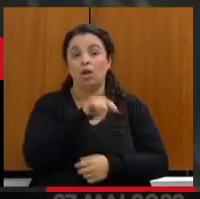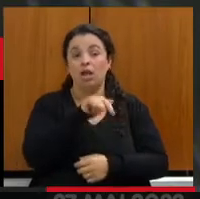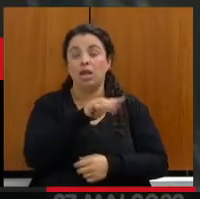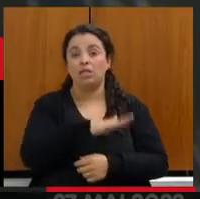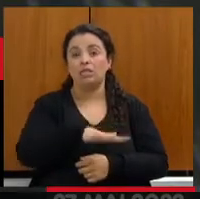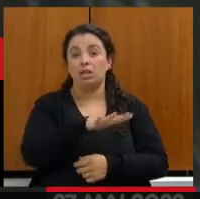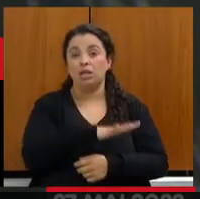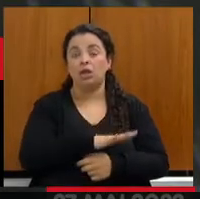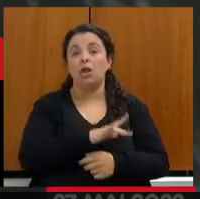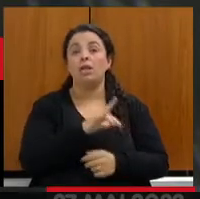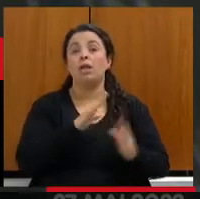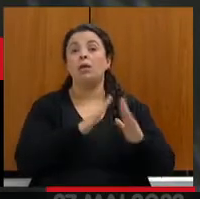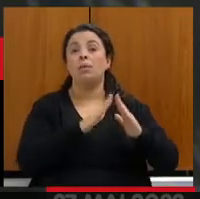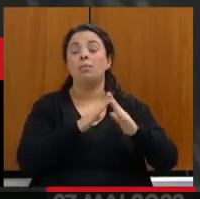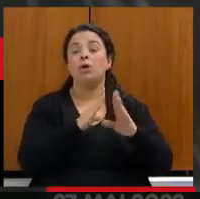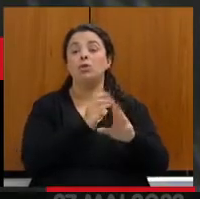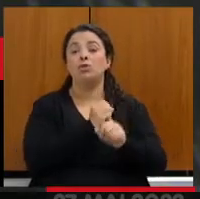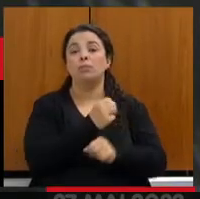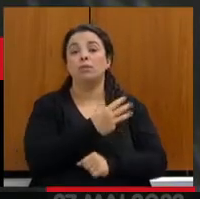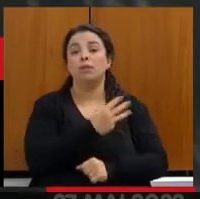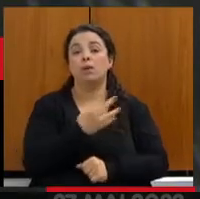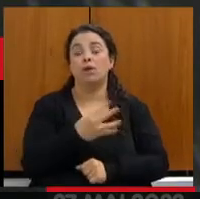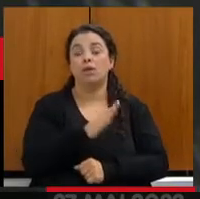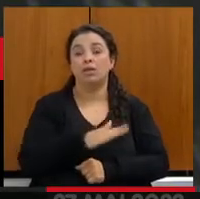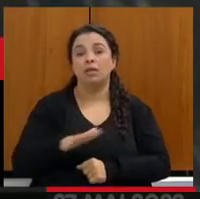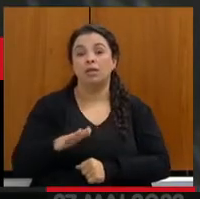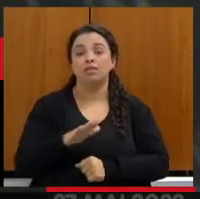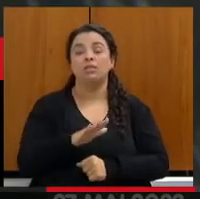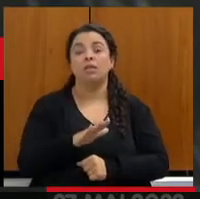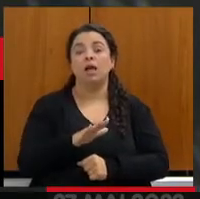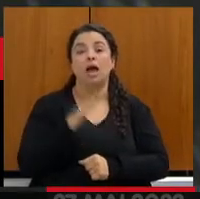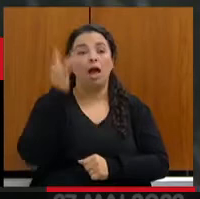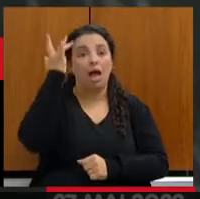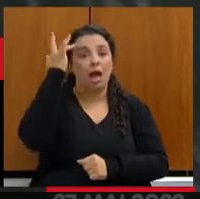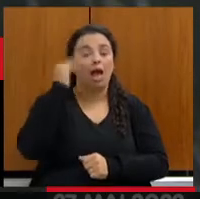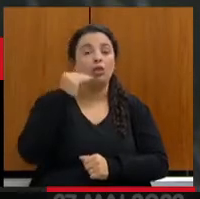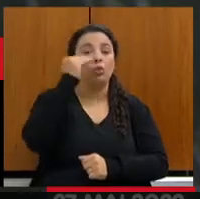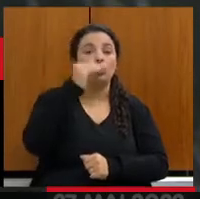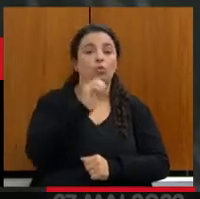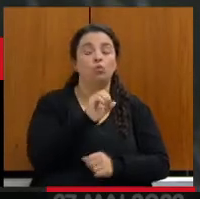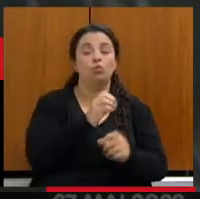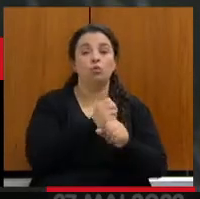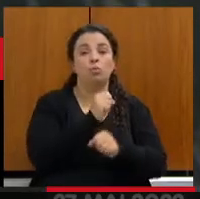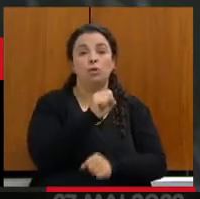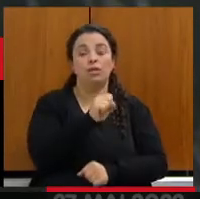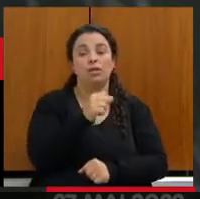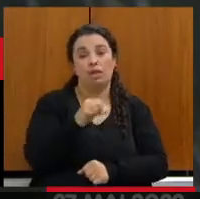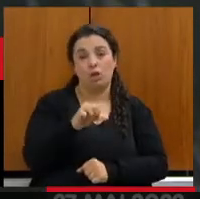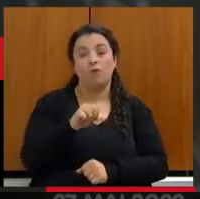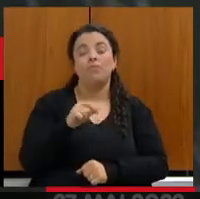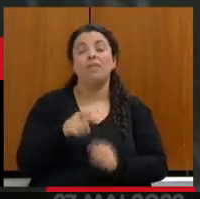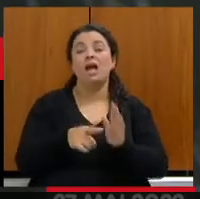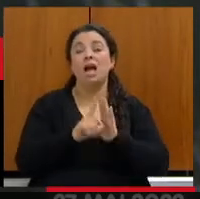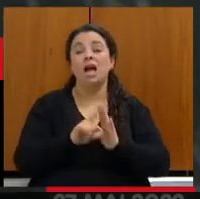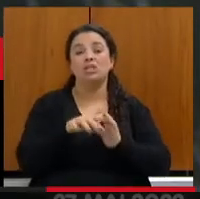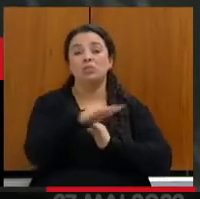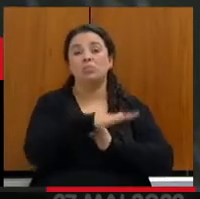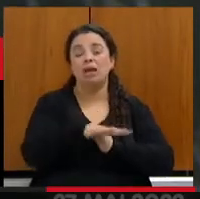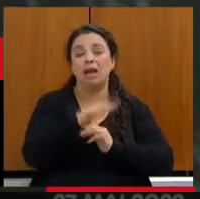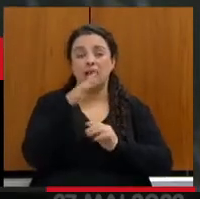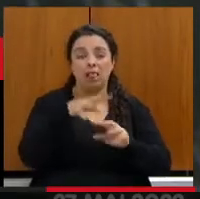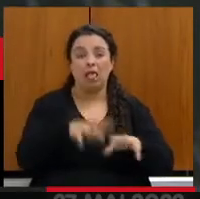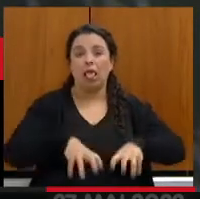habita 34 crianças 89 adulto uma área que estava toda sendo devastada por grileiros e